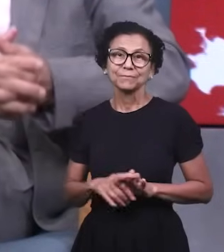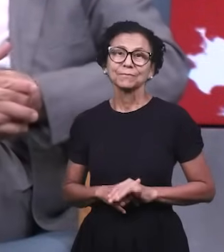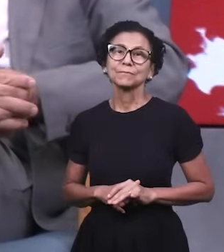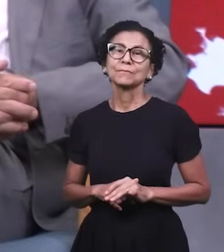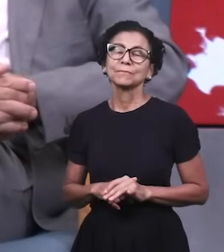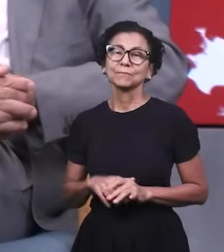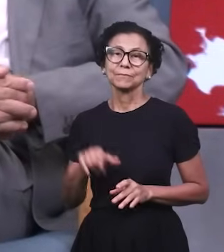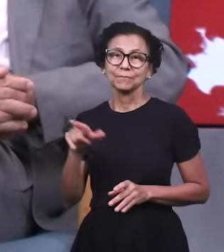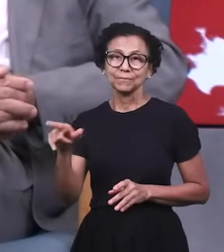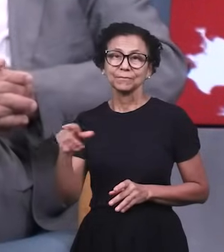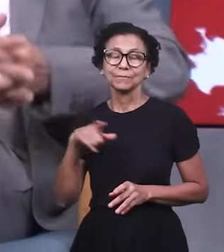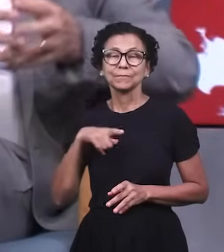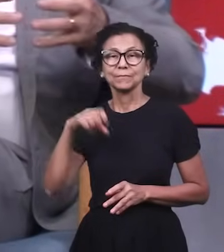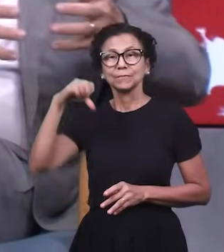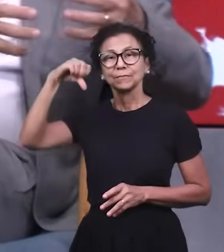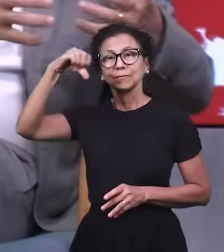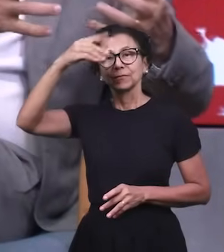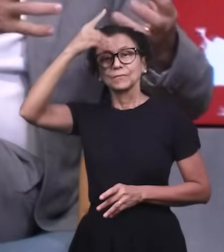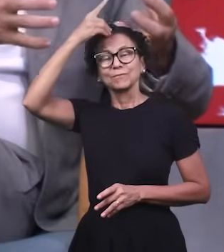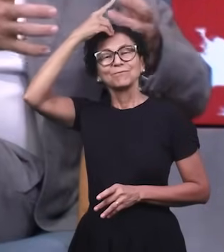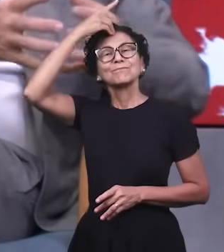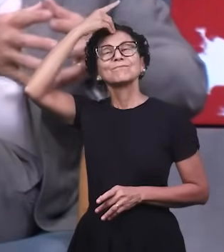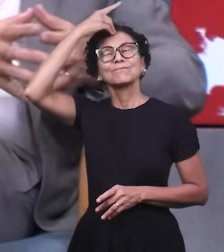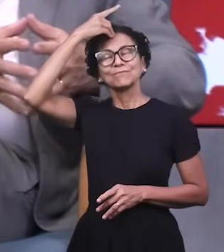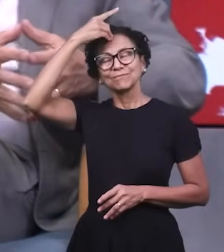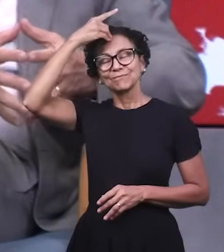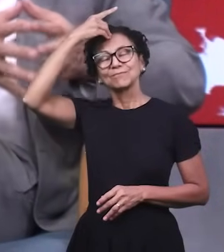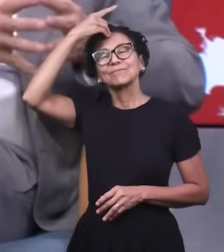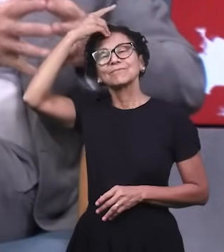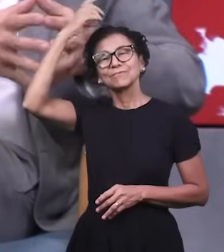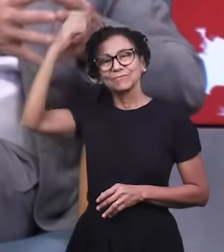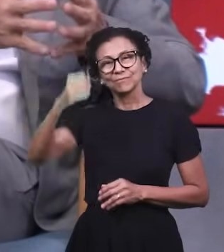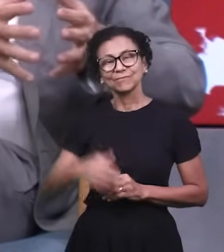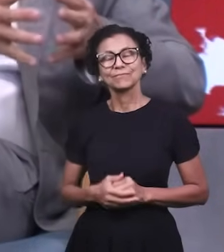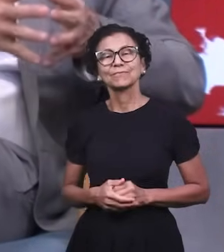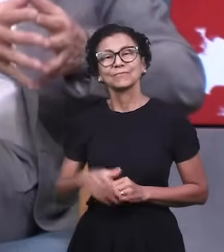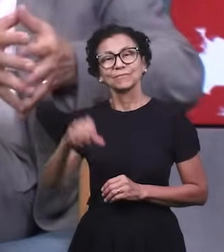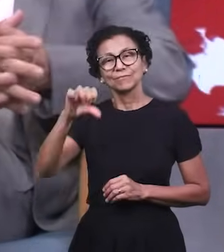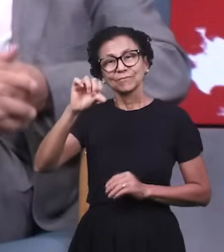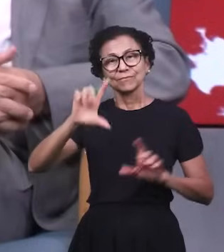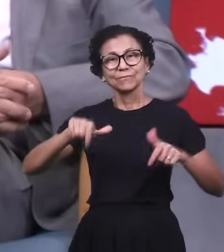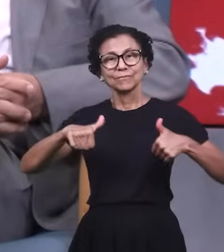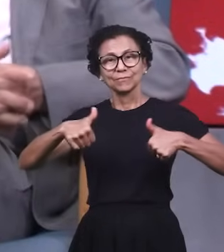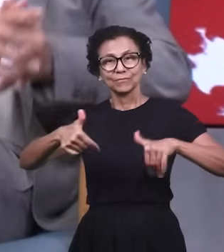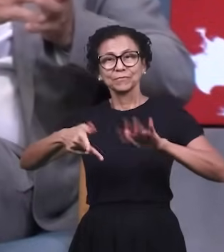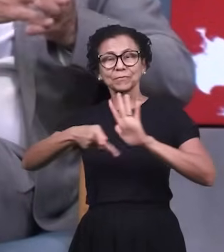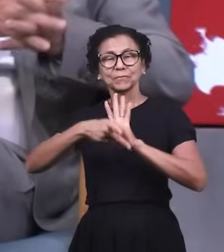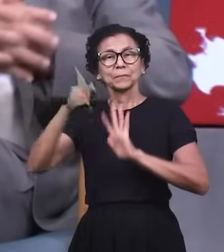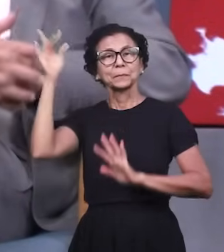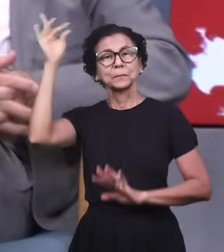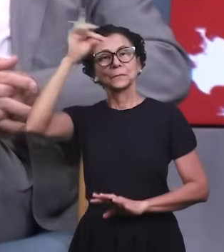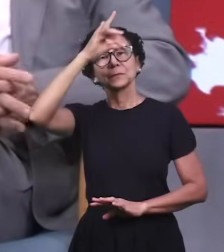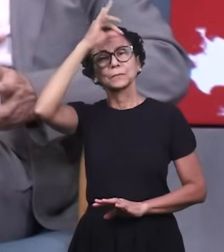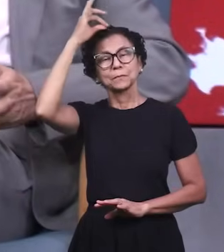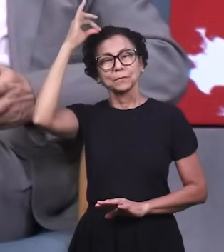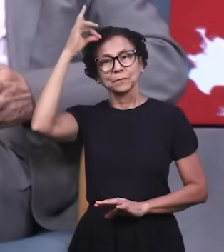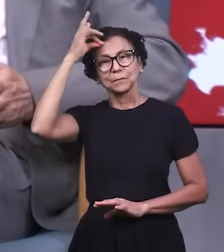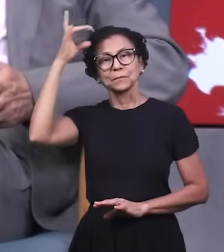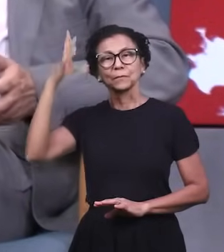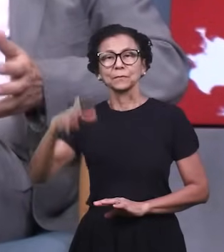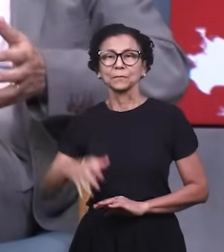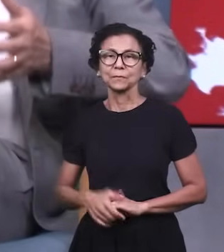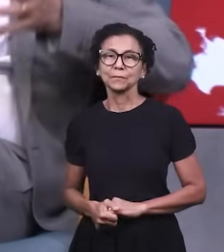9 dons espirituais. Todas as 9 formas do Espírito Santo operar. No Velho Testamento,